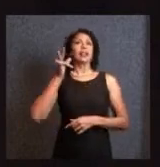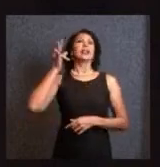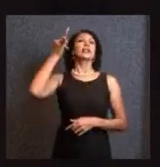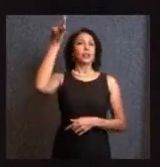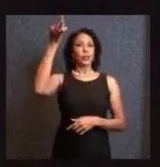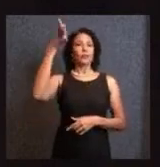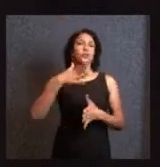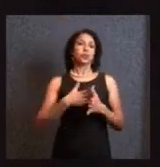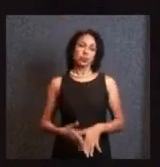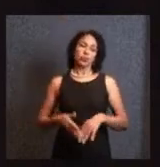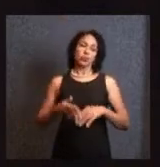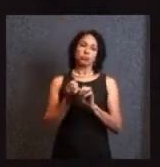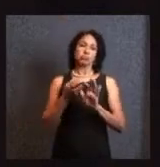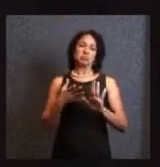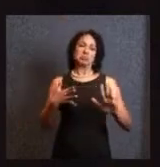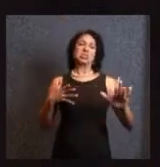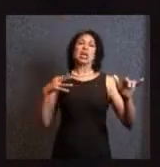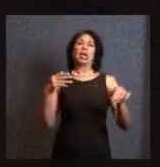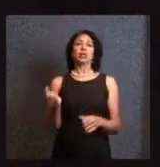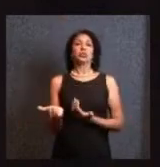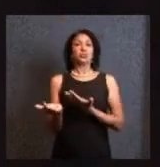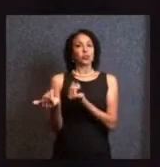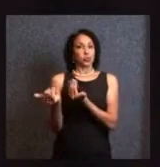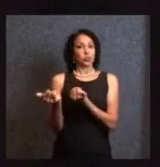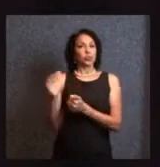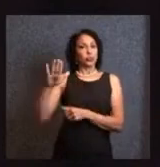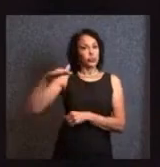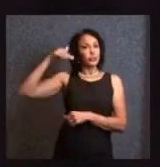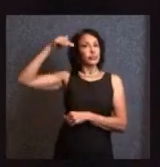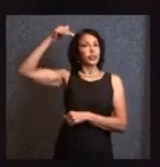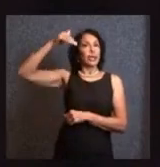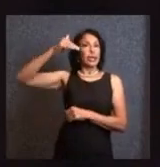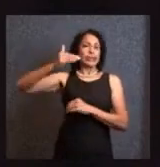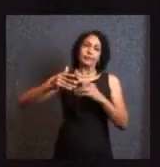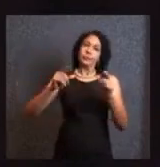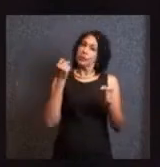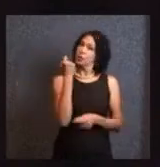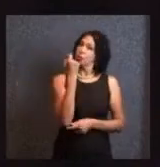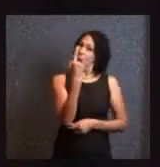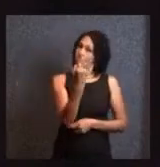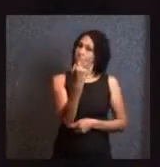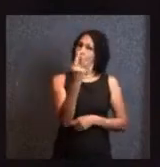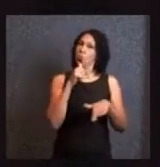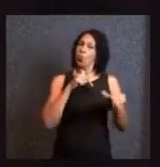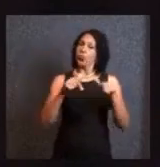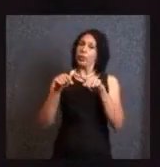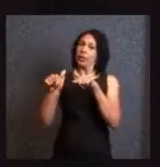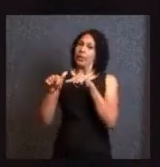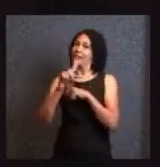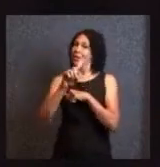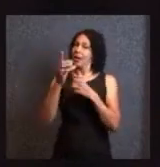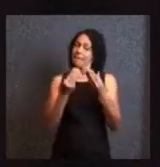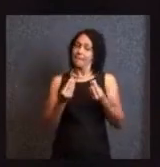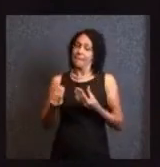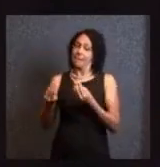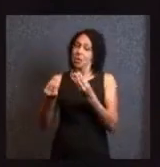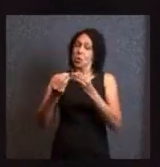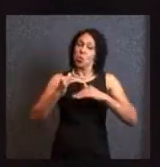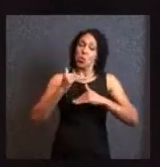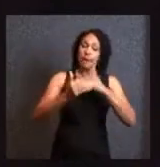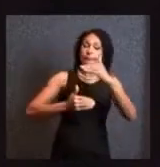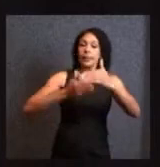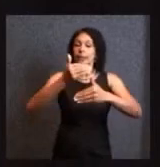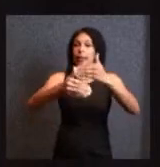da educação de jovens e adultos. Então, é uma sequência de ação que tem que ser considerada. Então, a educação